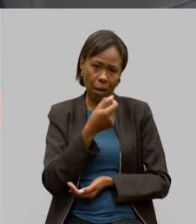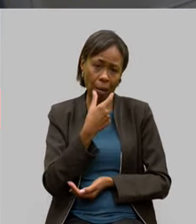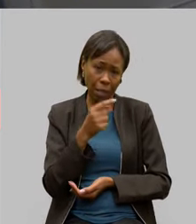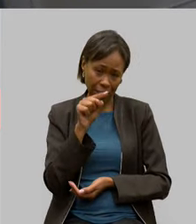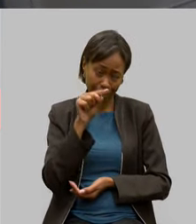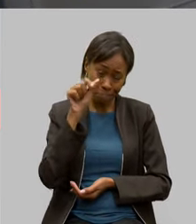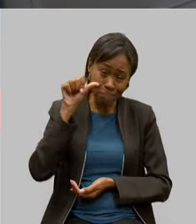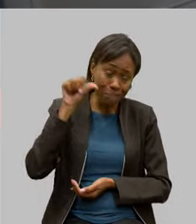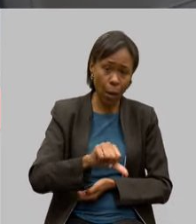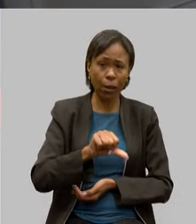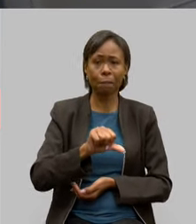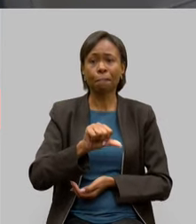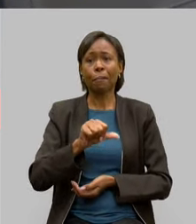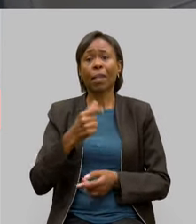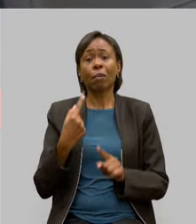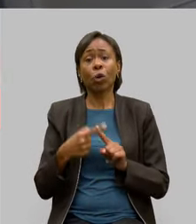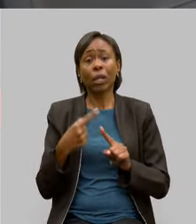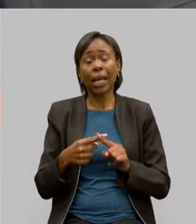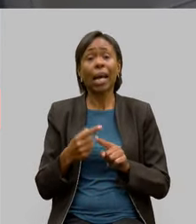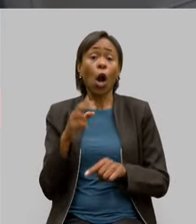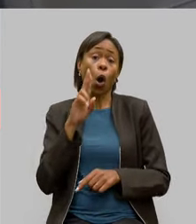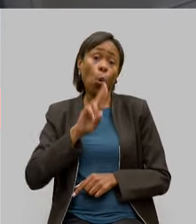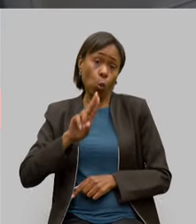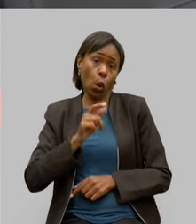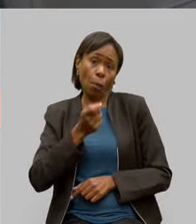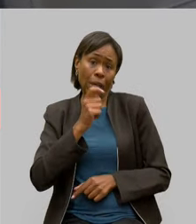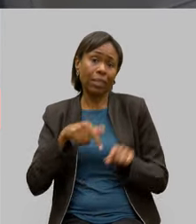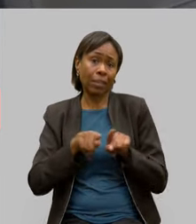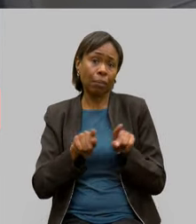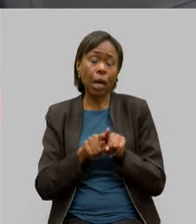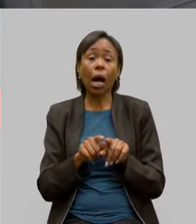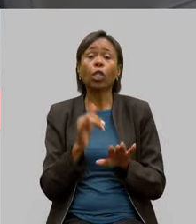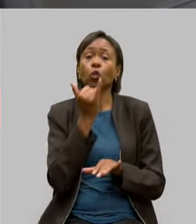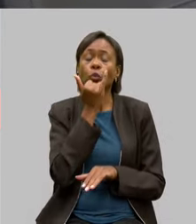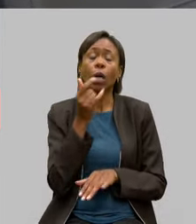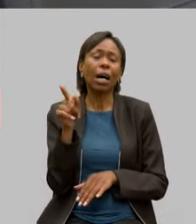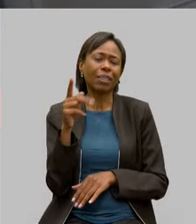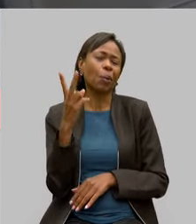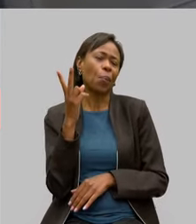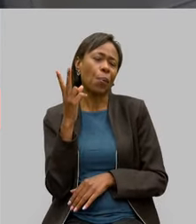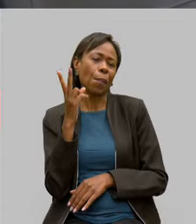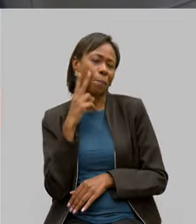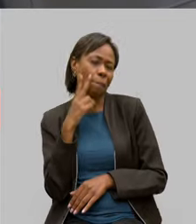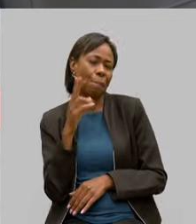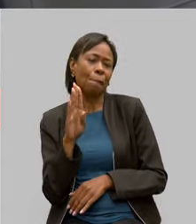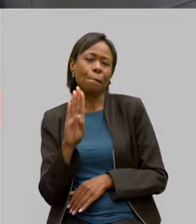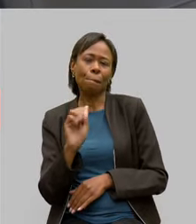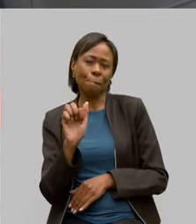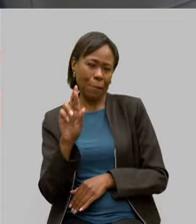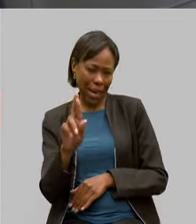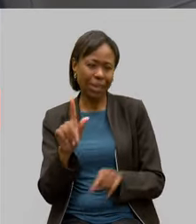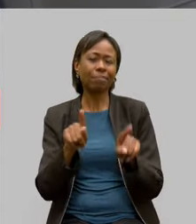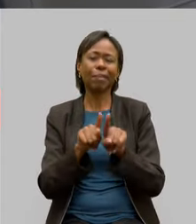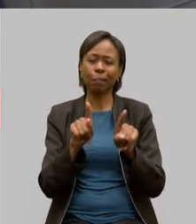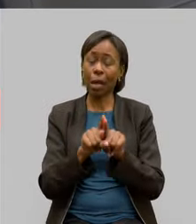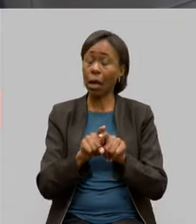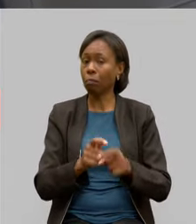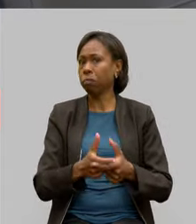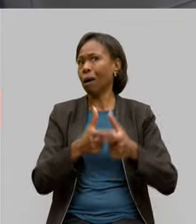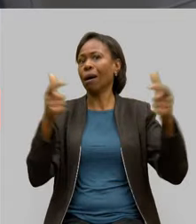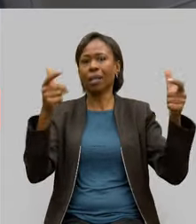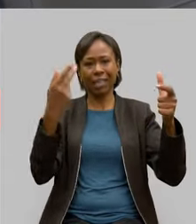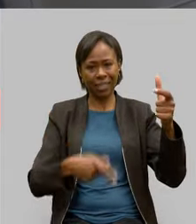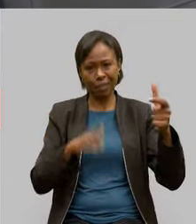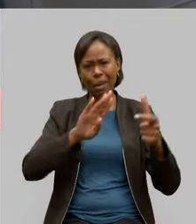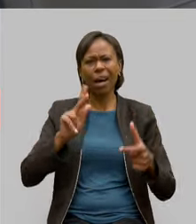pior uso o álcool também nós estamos na capital mundial dos bares né Gente vão deixar de hipocrisia é óbvio que o problema em Belo Horizonte